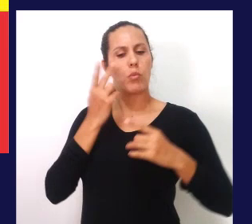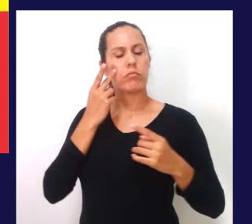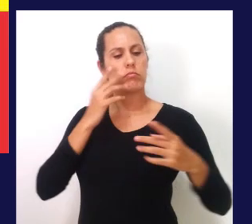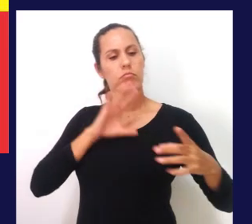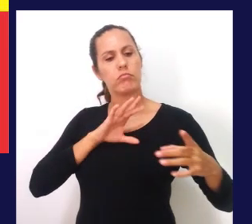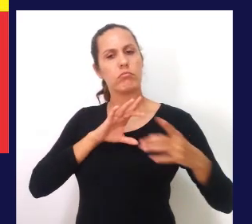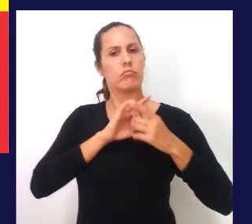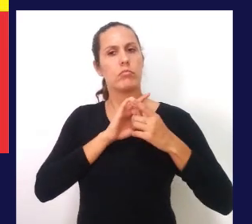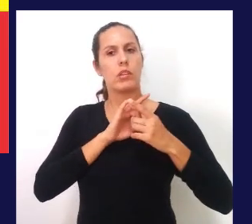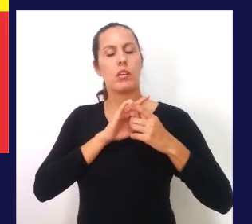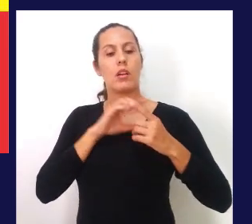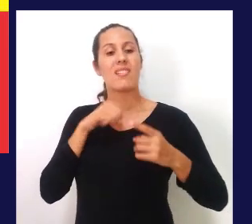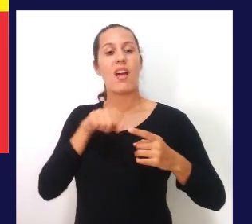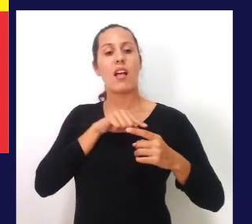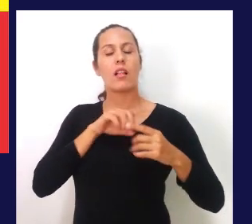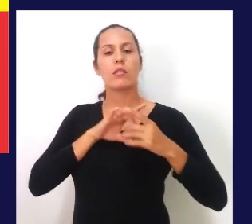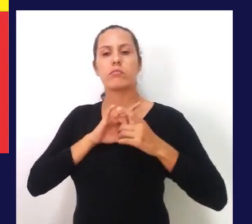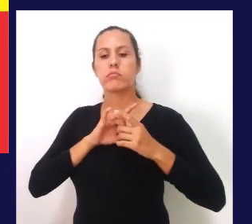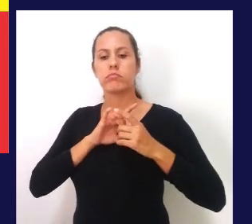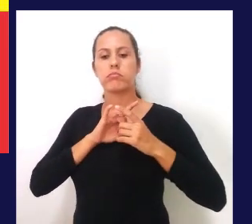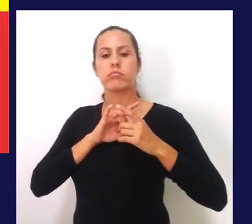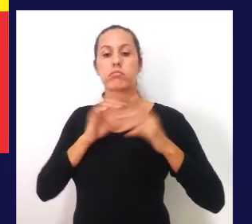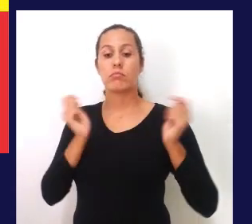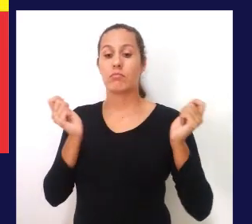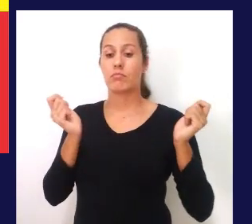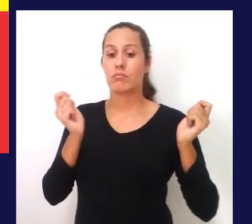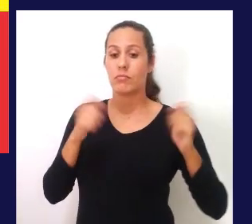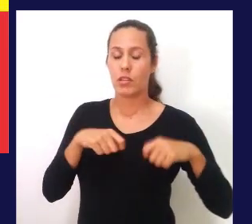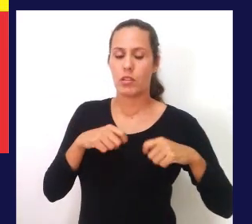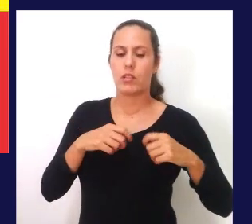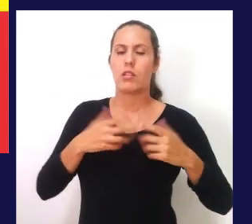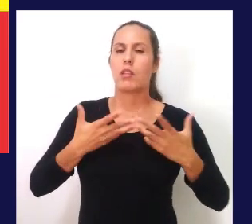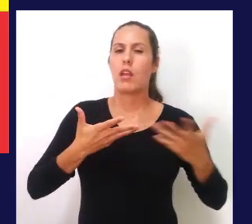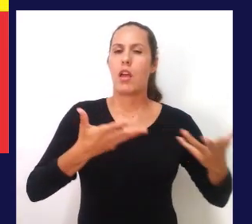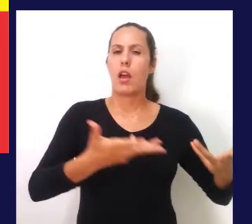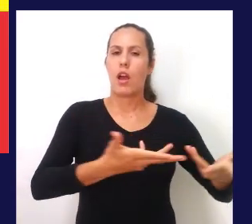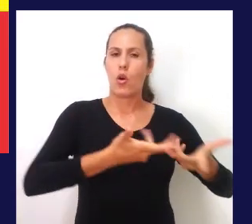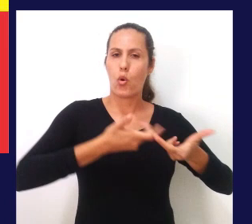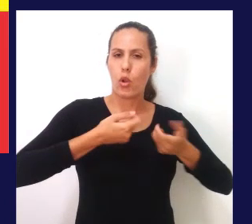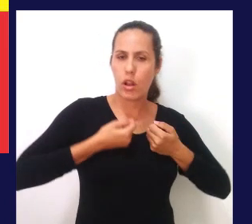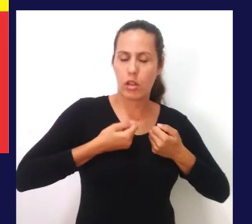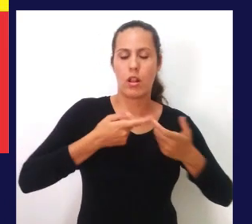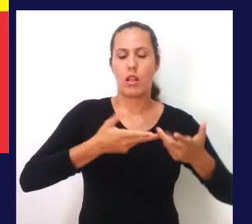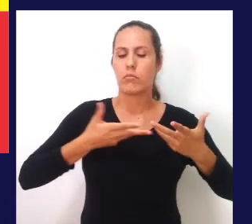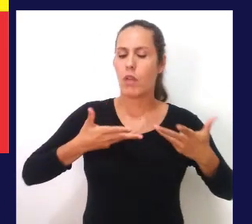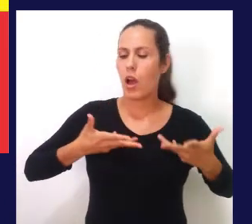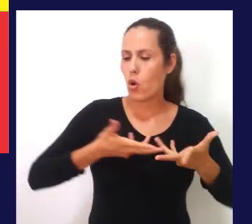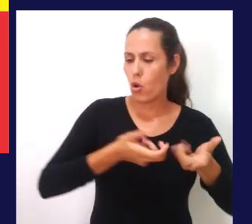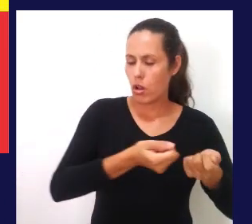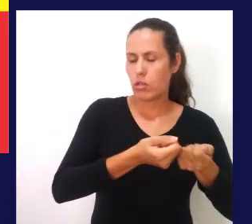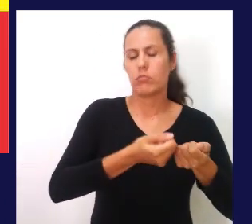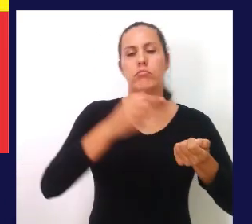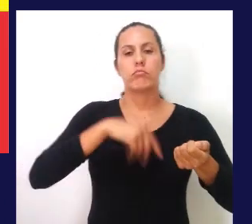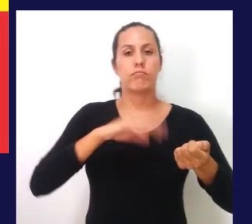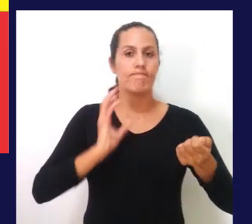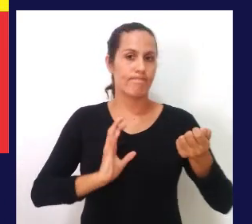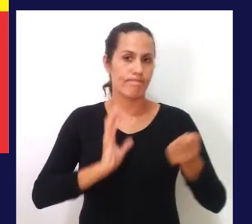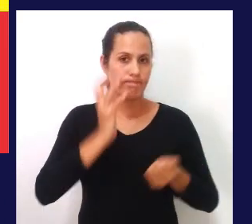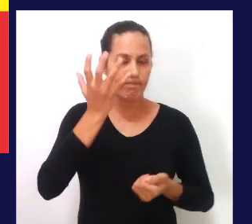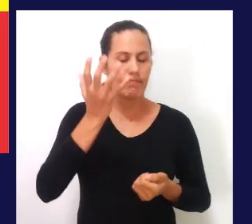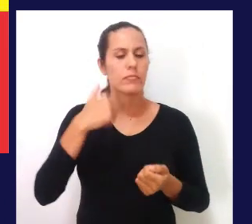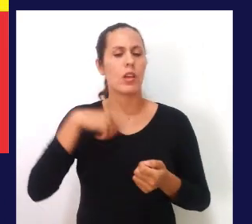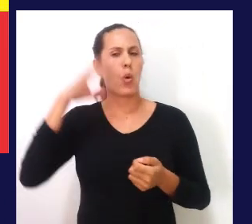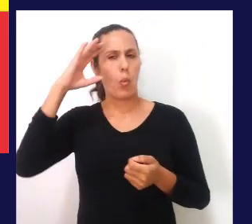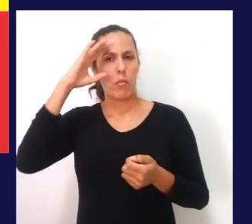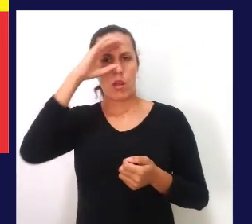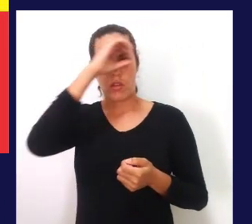adolescente que engravida, elas forem capazes de acolher o novo fato, e